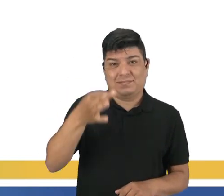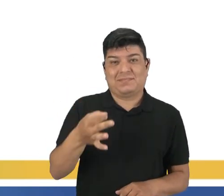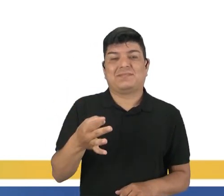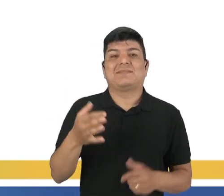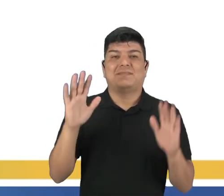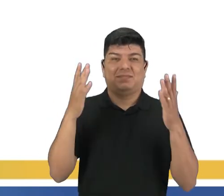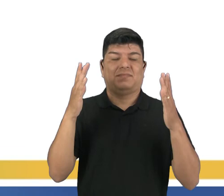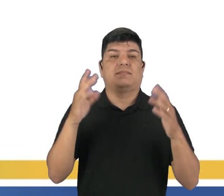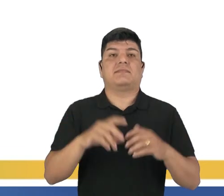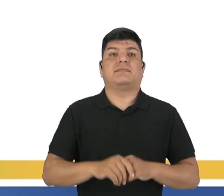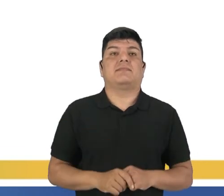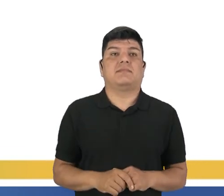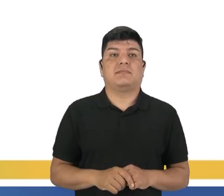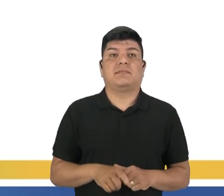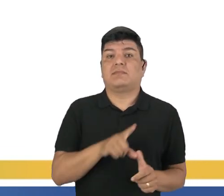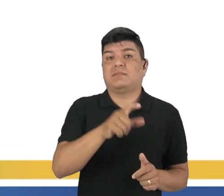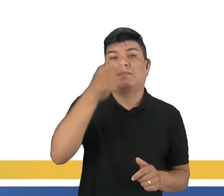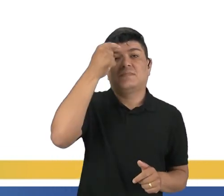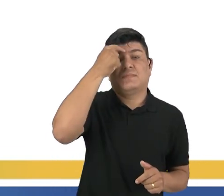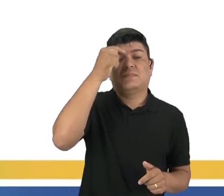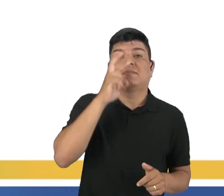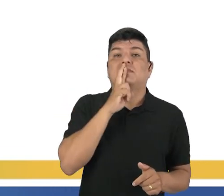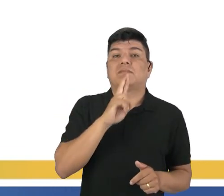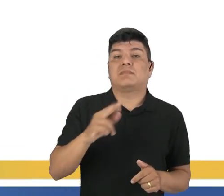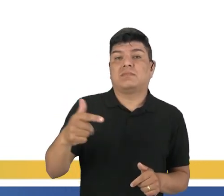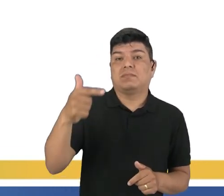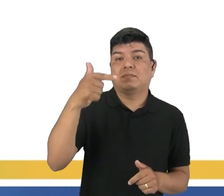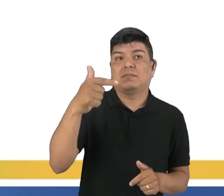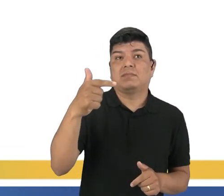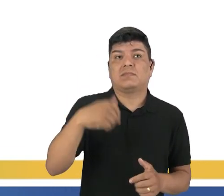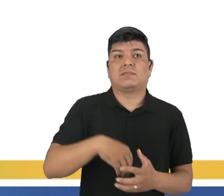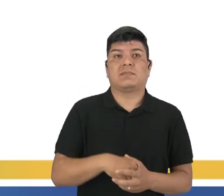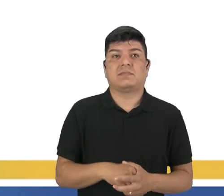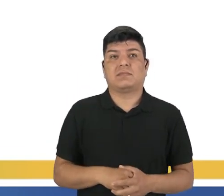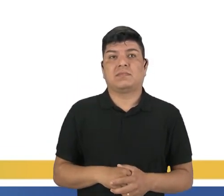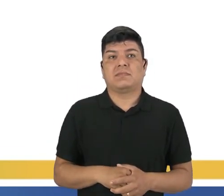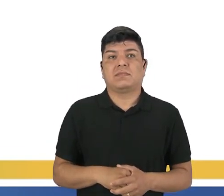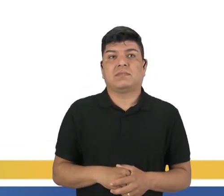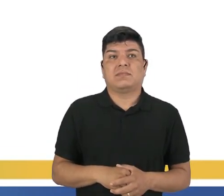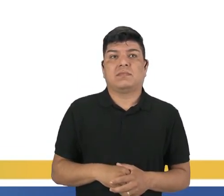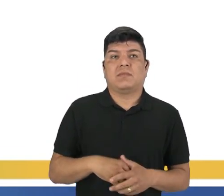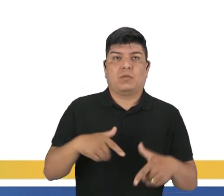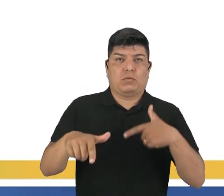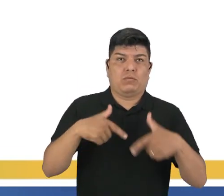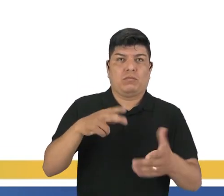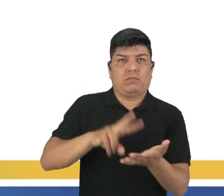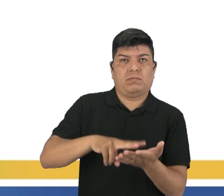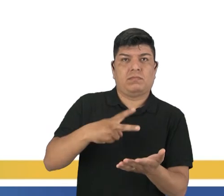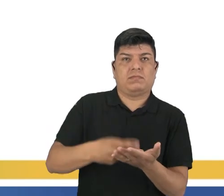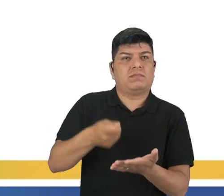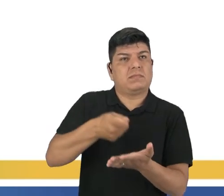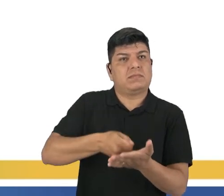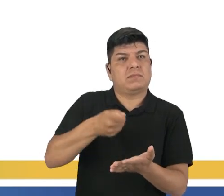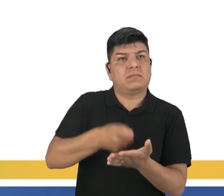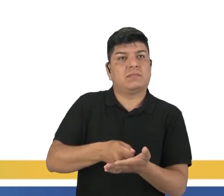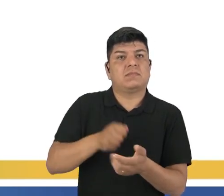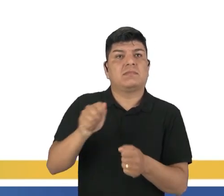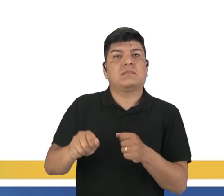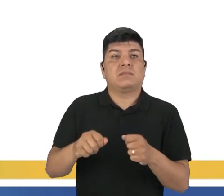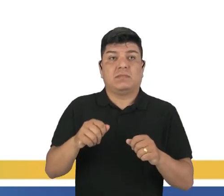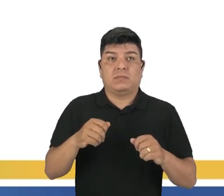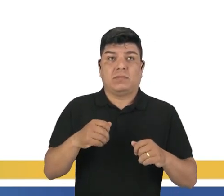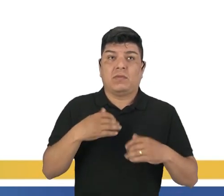bom? E você que pensou na segunda resposta, que o trabalho de interpretação exige que o ator